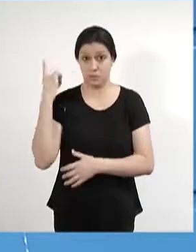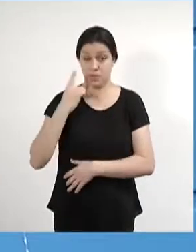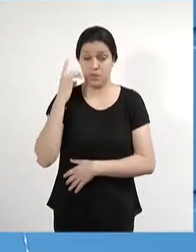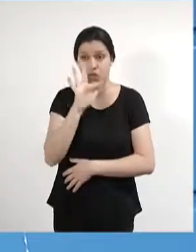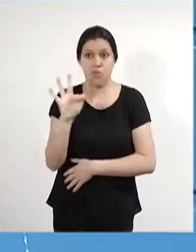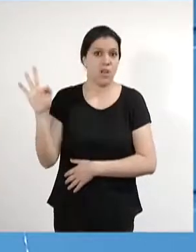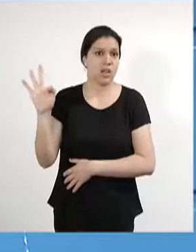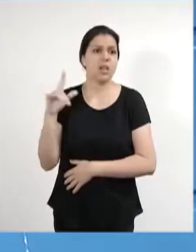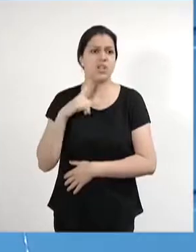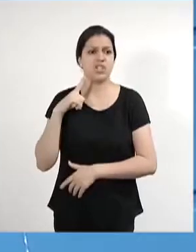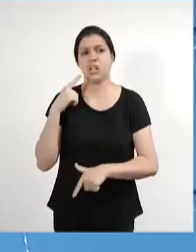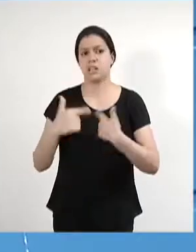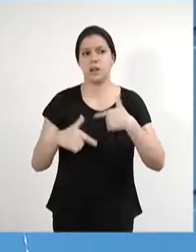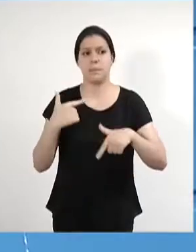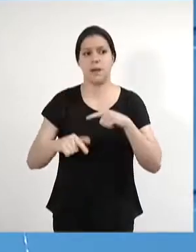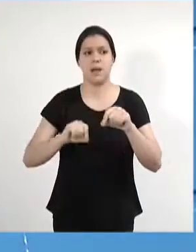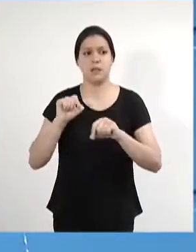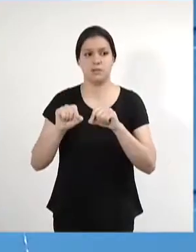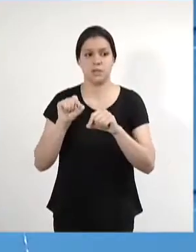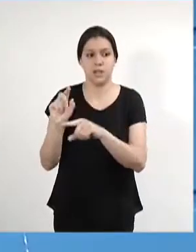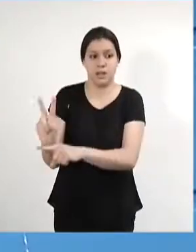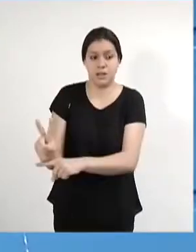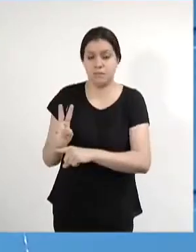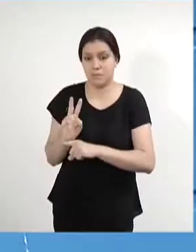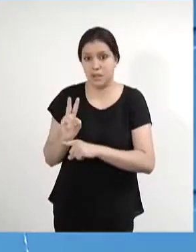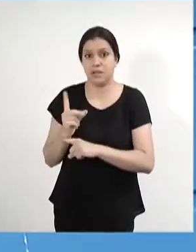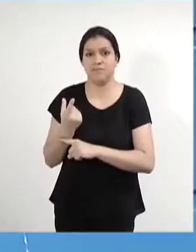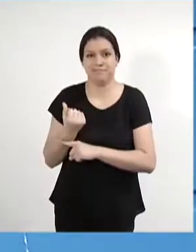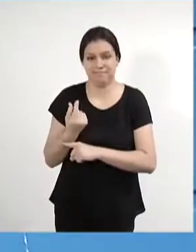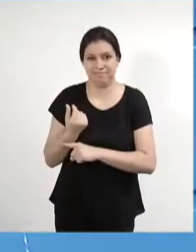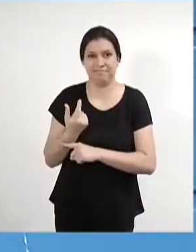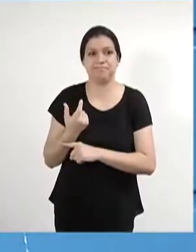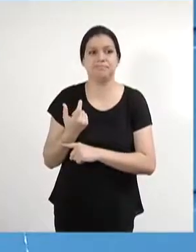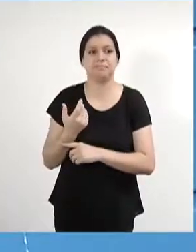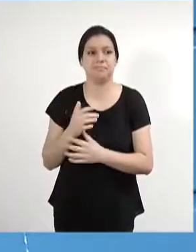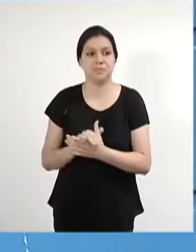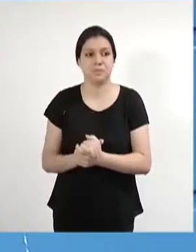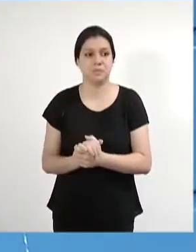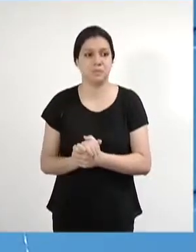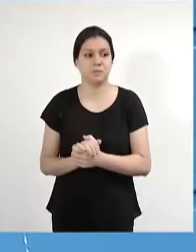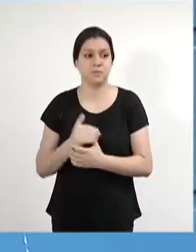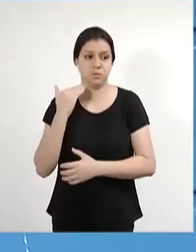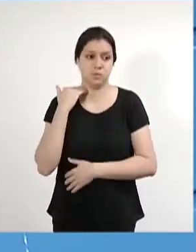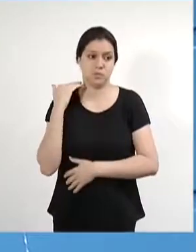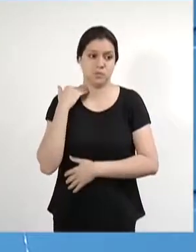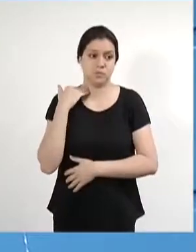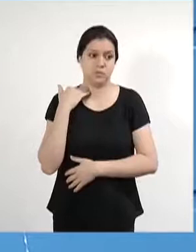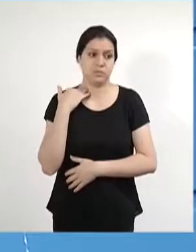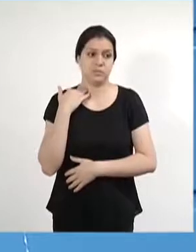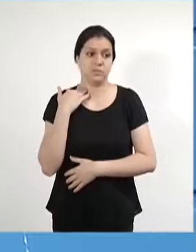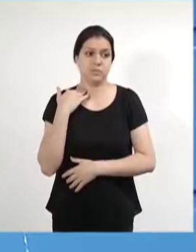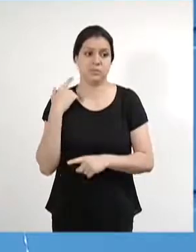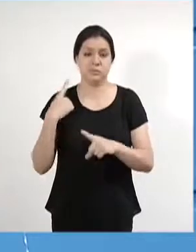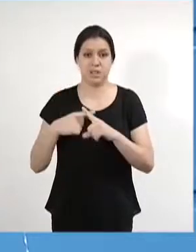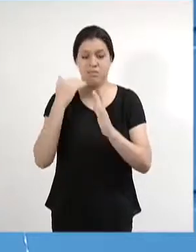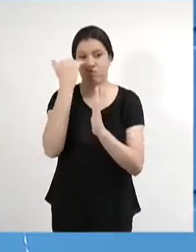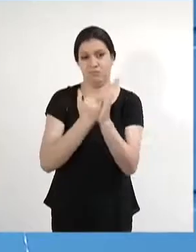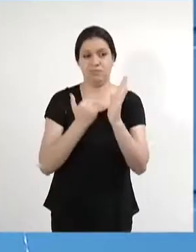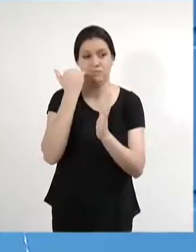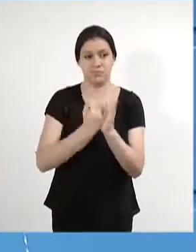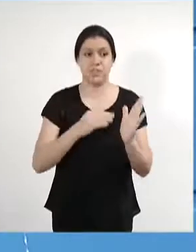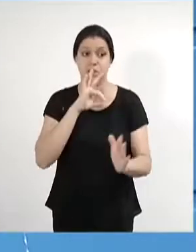nessa questão do empréstimo consignado, que acaba por retirar do